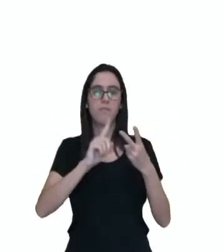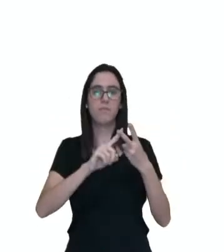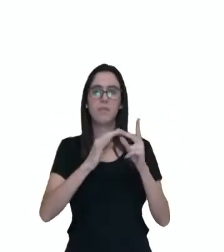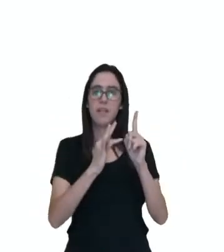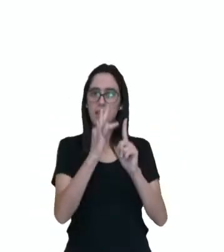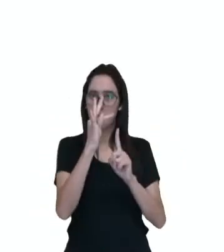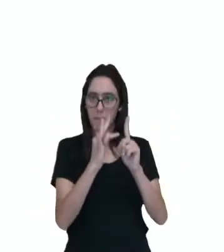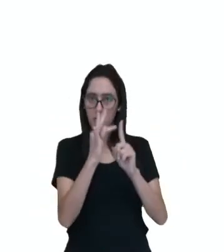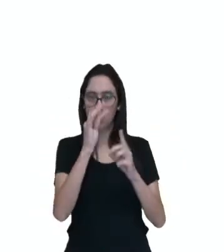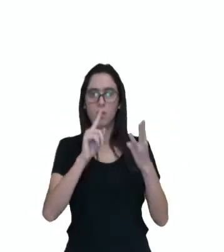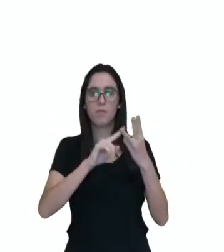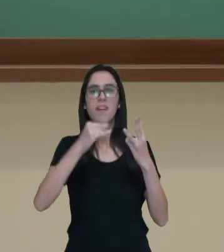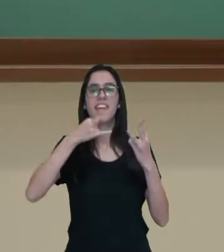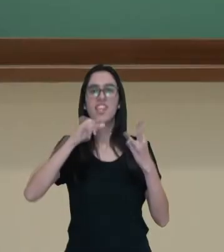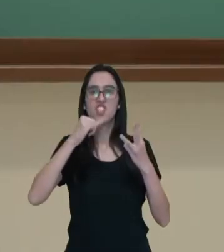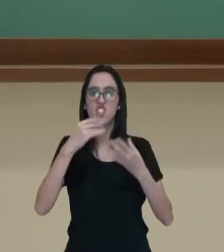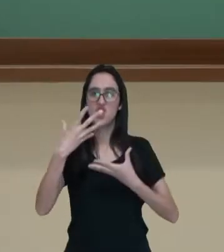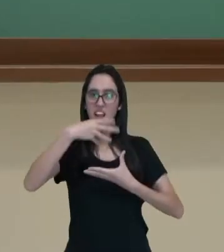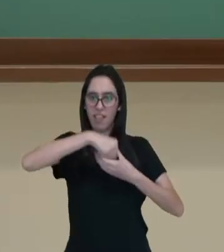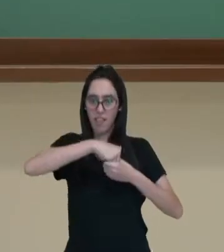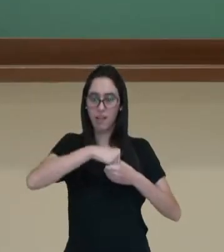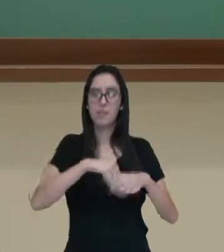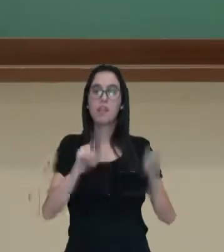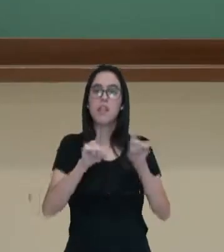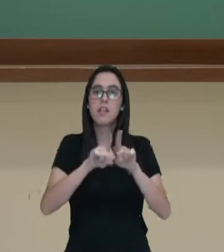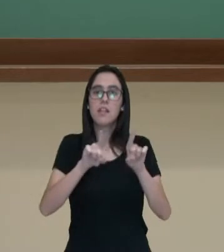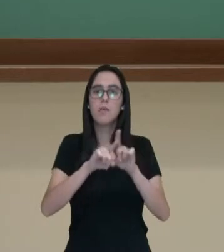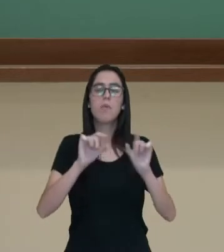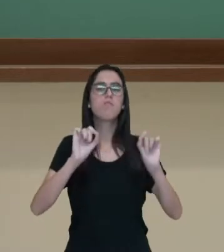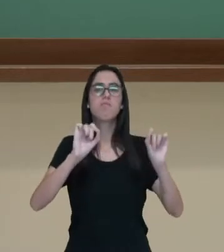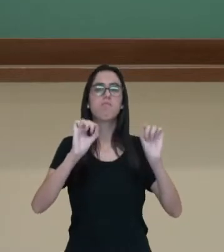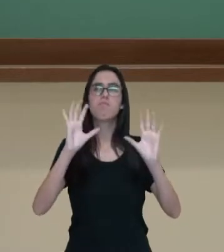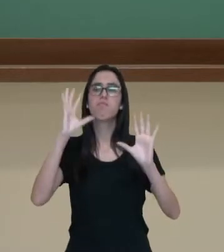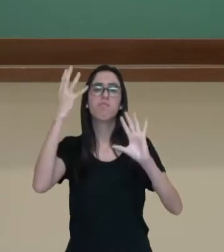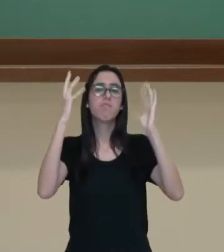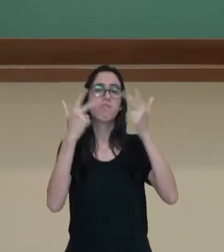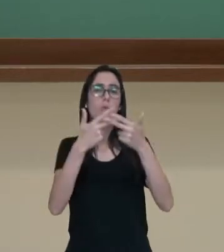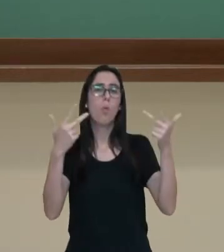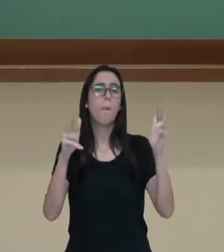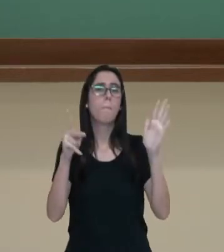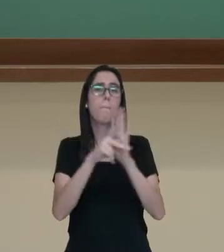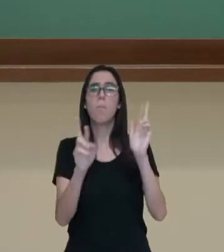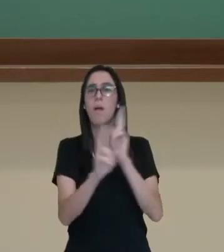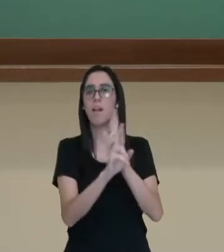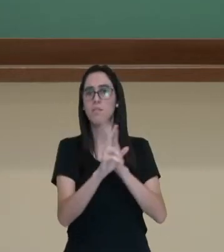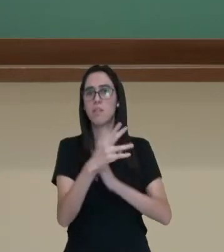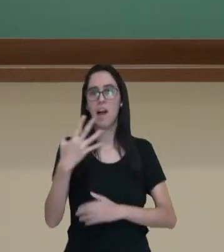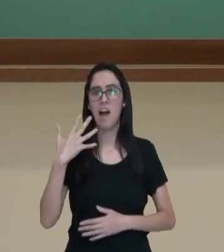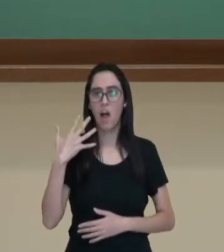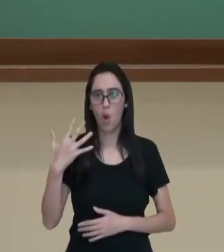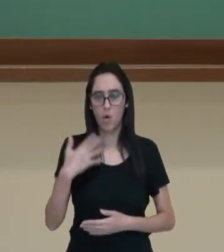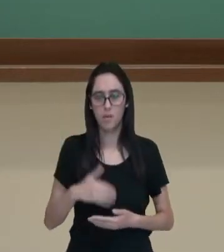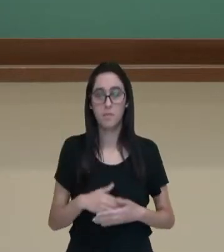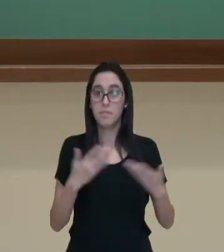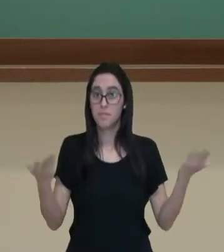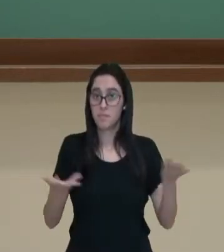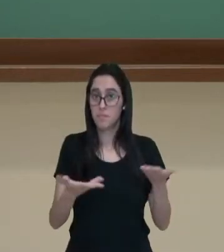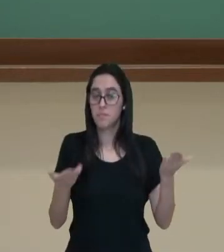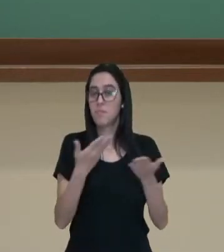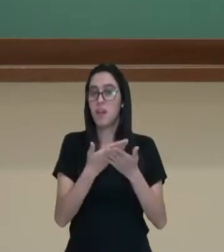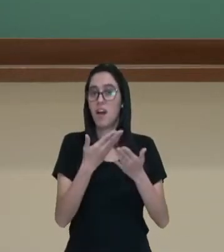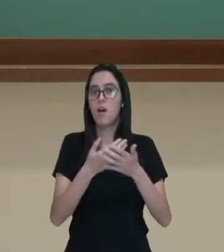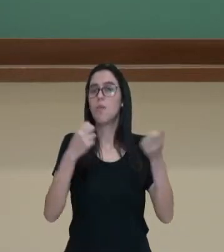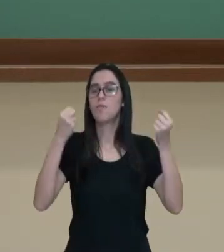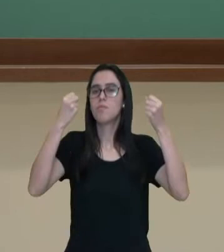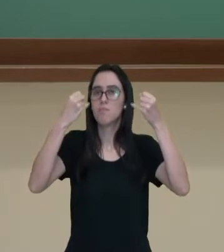a energia interna e os fenômenos relacionados ao calor, tá? Então, a aula de hoje vai